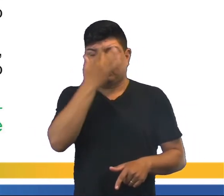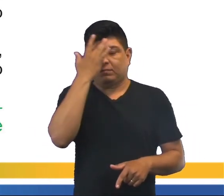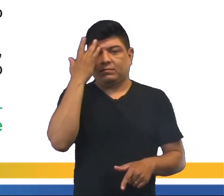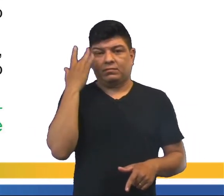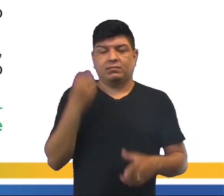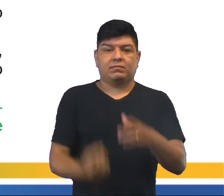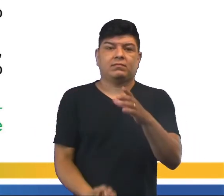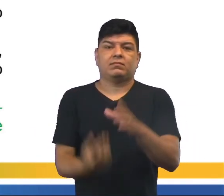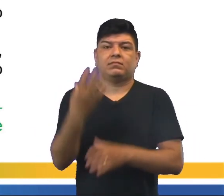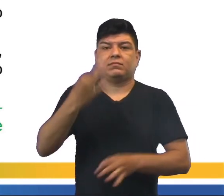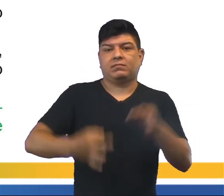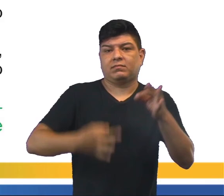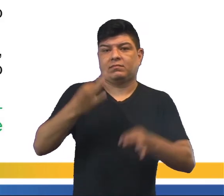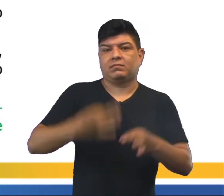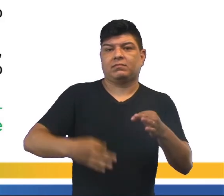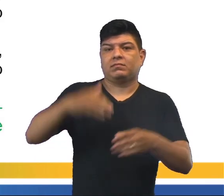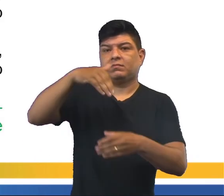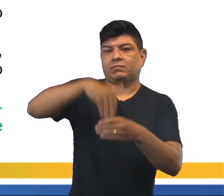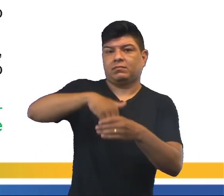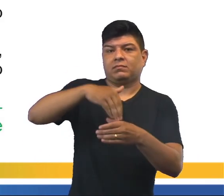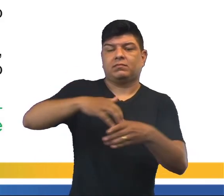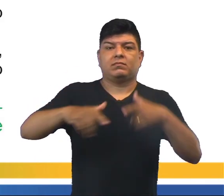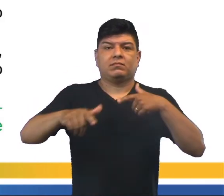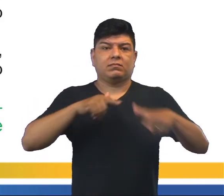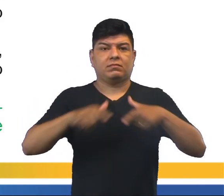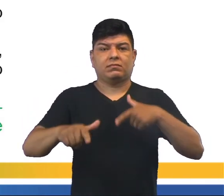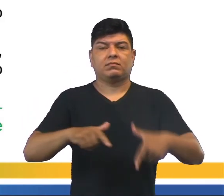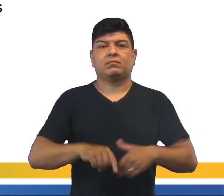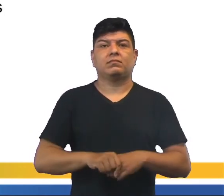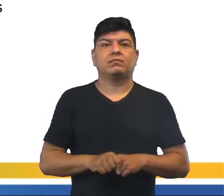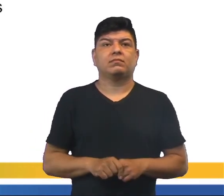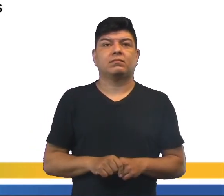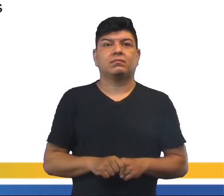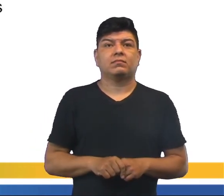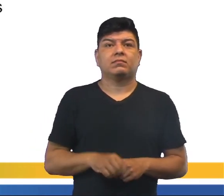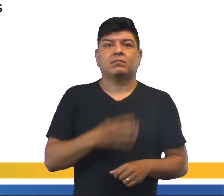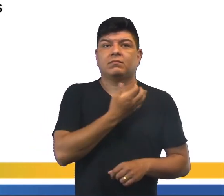e a criação da justiça eleitoral e do trabalho.